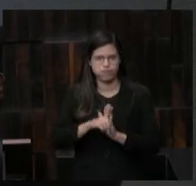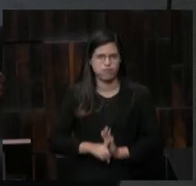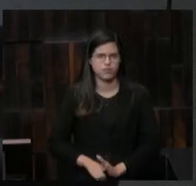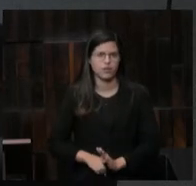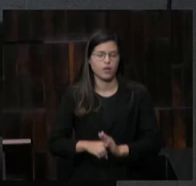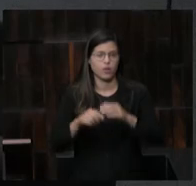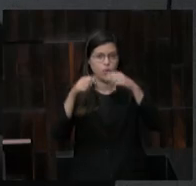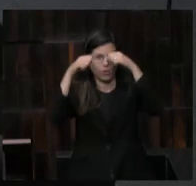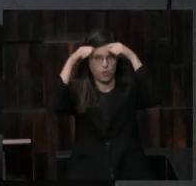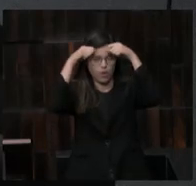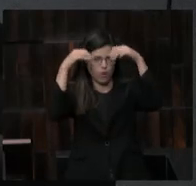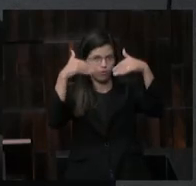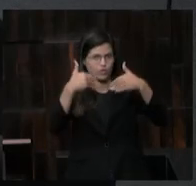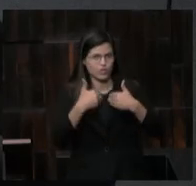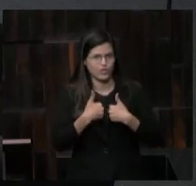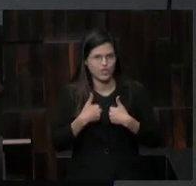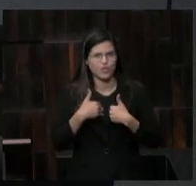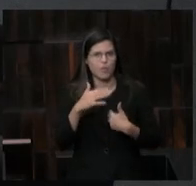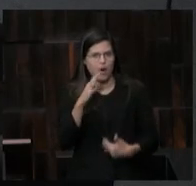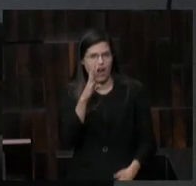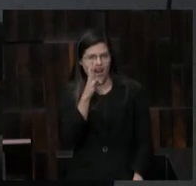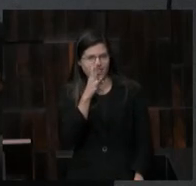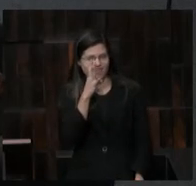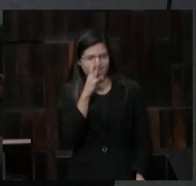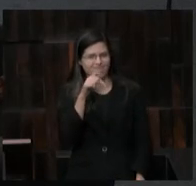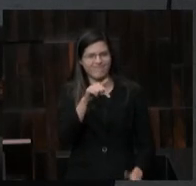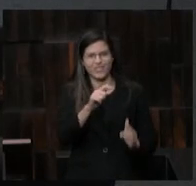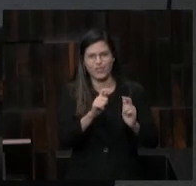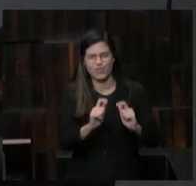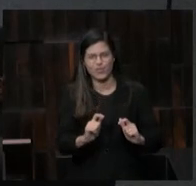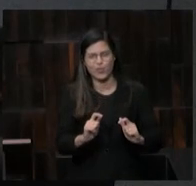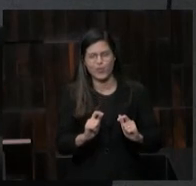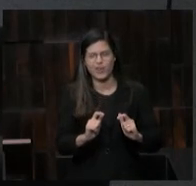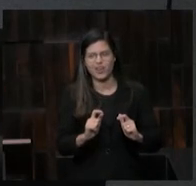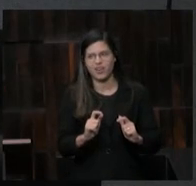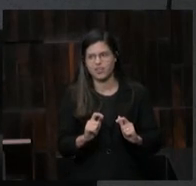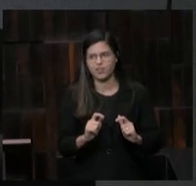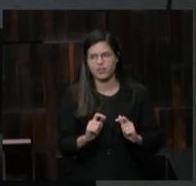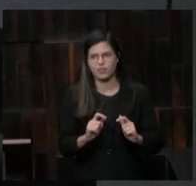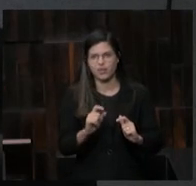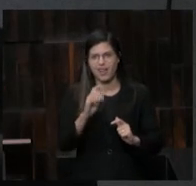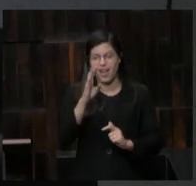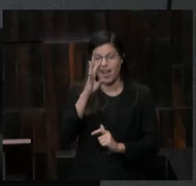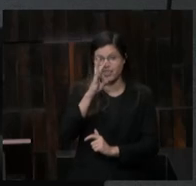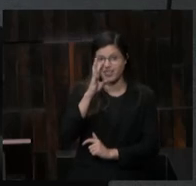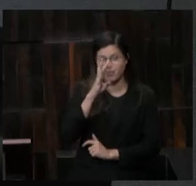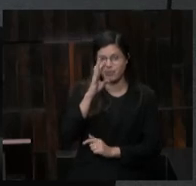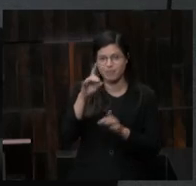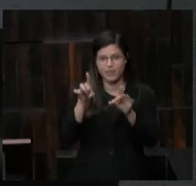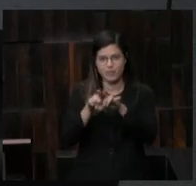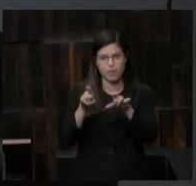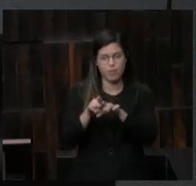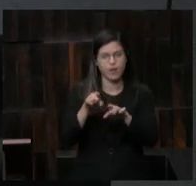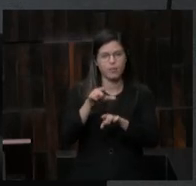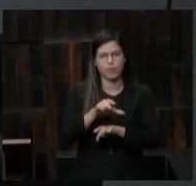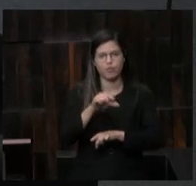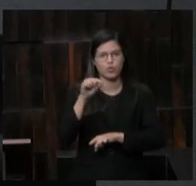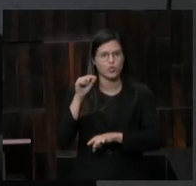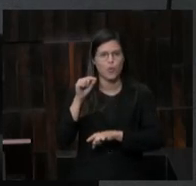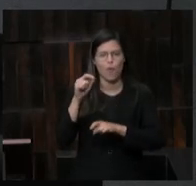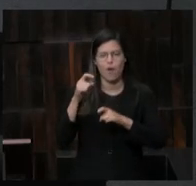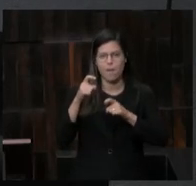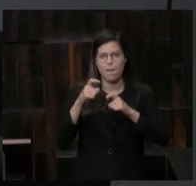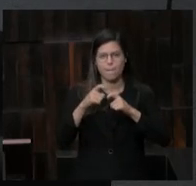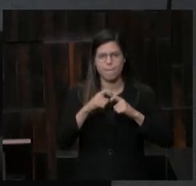e fiquei encantada com o espaço, encantada pela escolha de uma